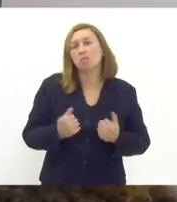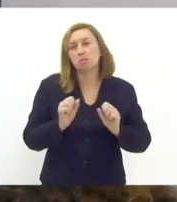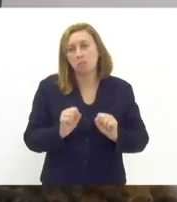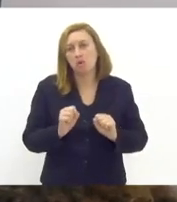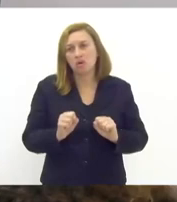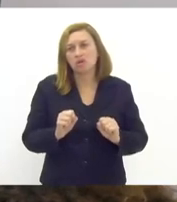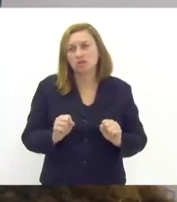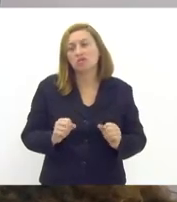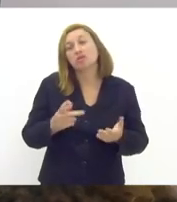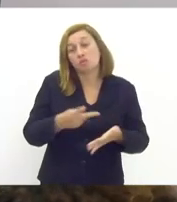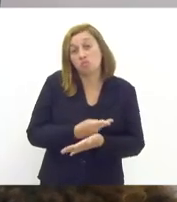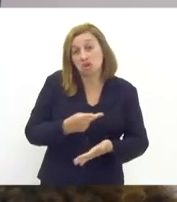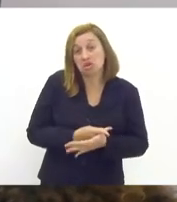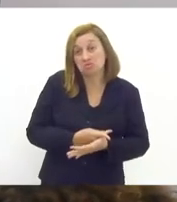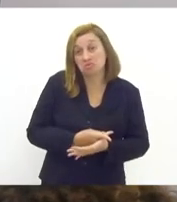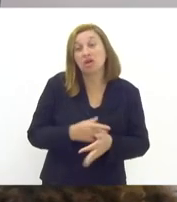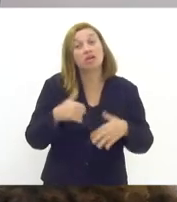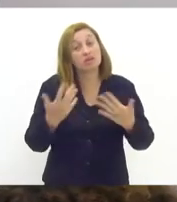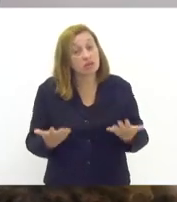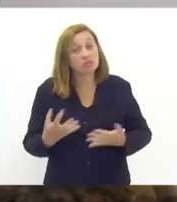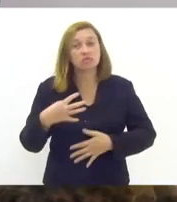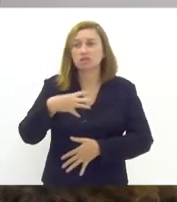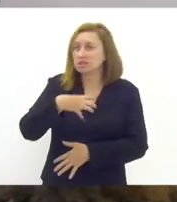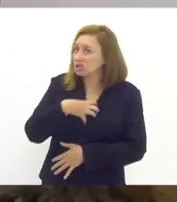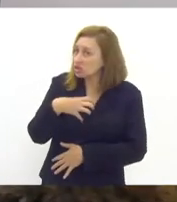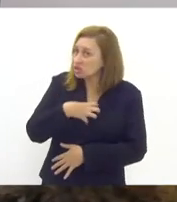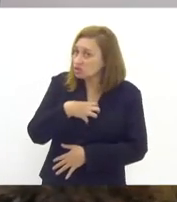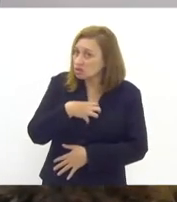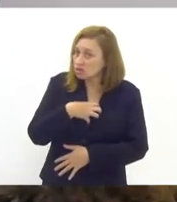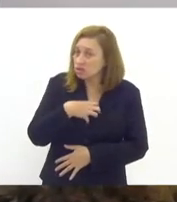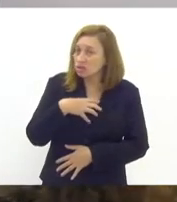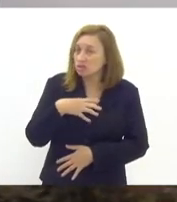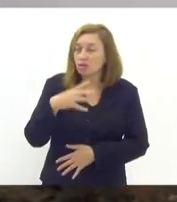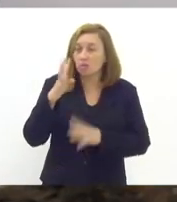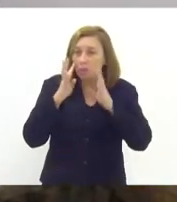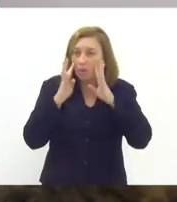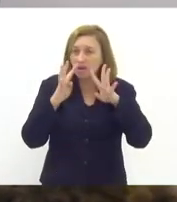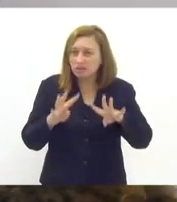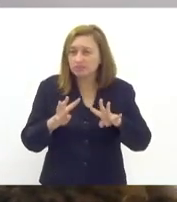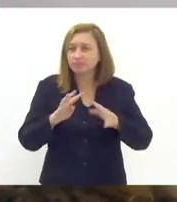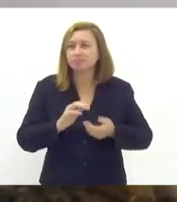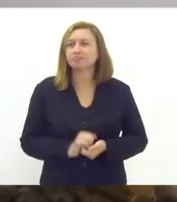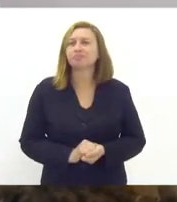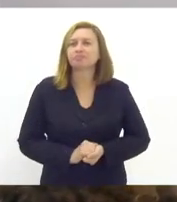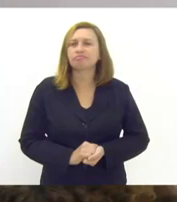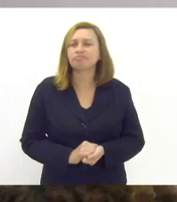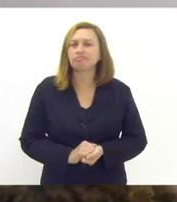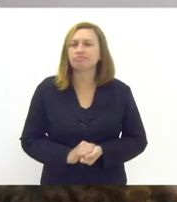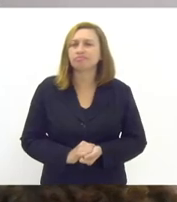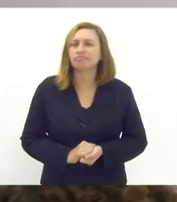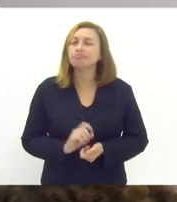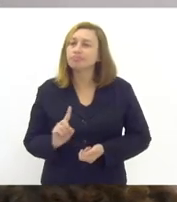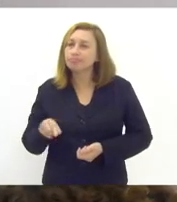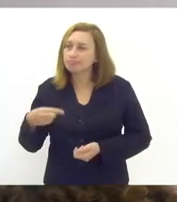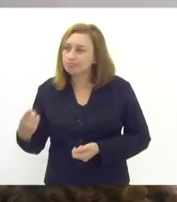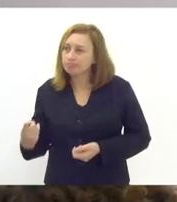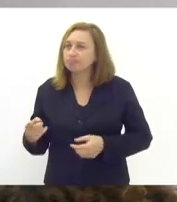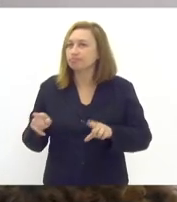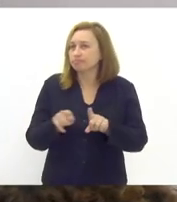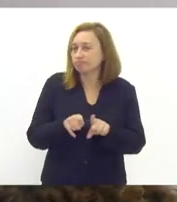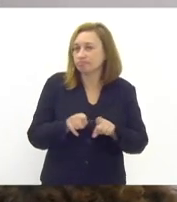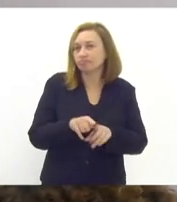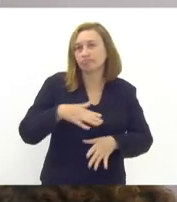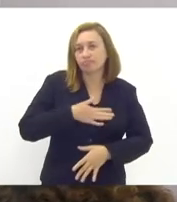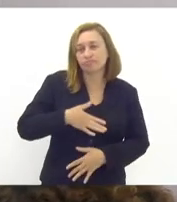cometido um equívoco. Então, nesse sentido, me chamou muita atenção. E um outro detalhe que eu gostaria de